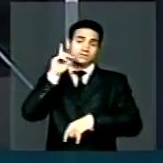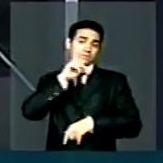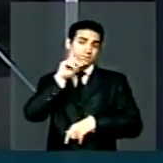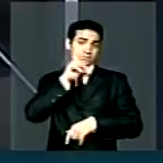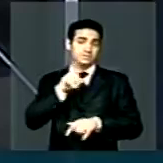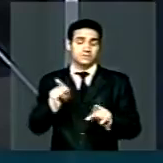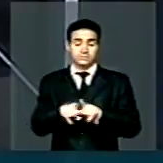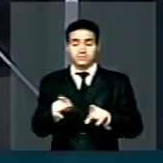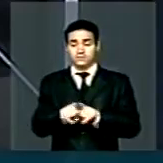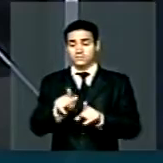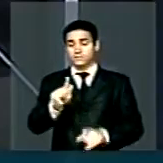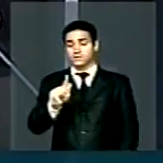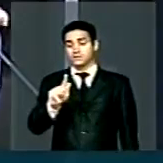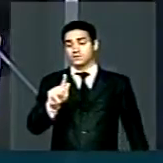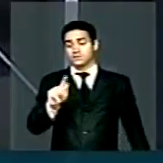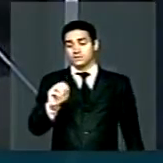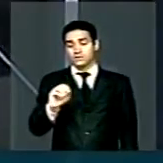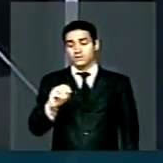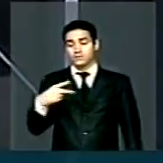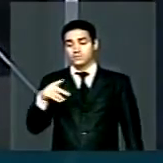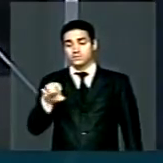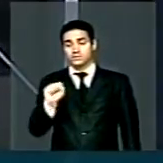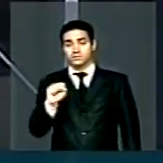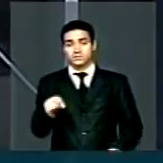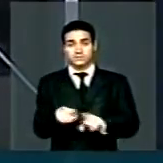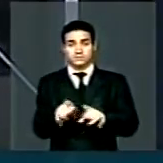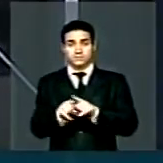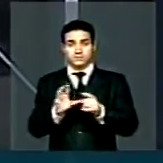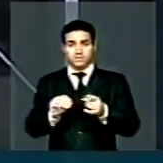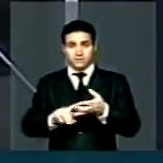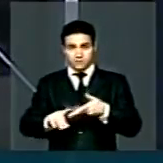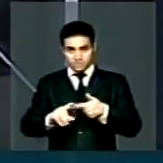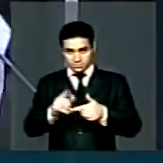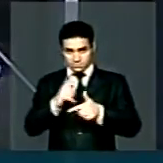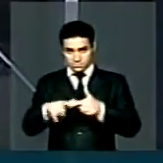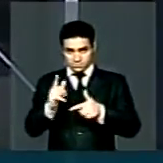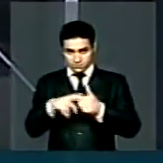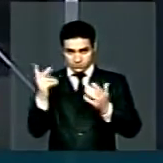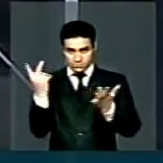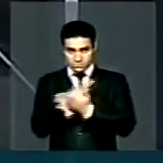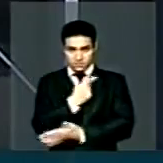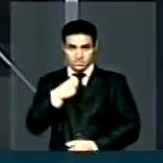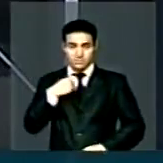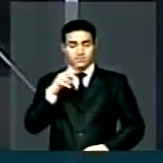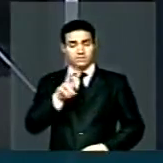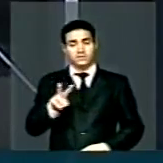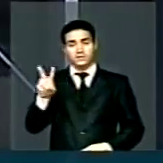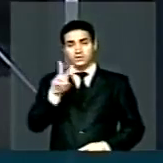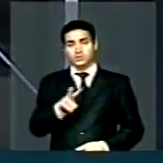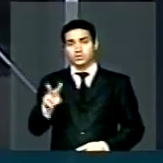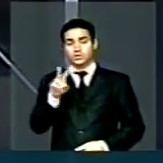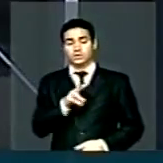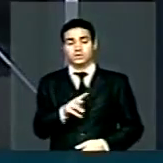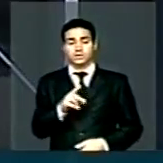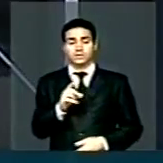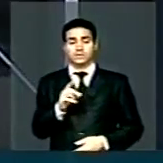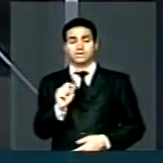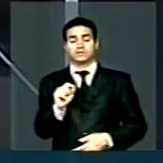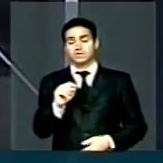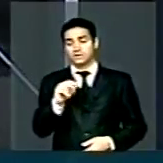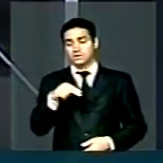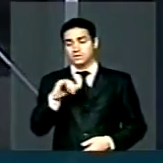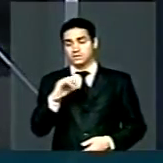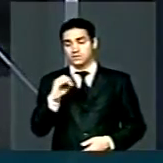golpismo, frente à inflação alta e diversos problemas que ocorrem na Venezuela, depois de uma eleição limpa em que Nicolás Maduro foi